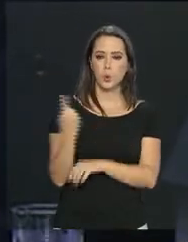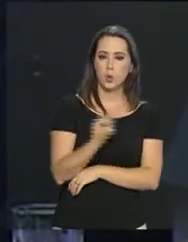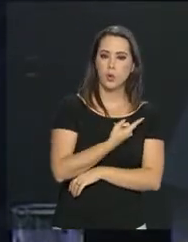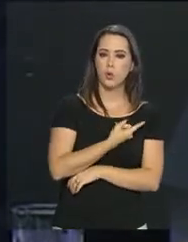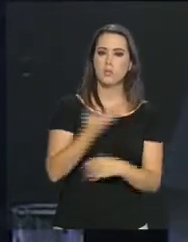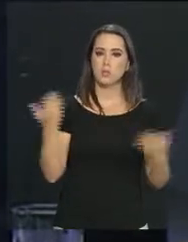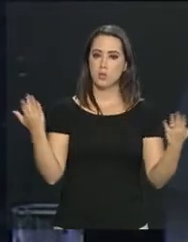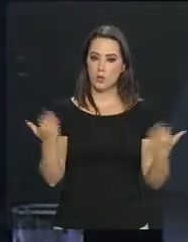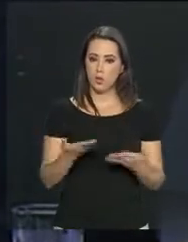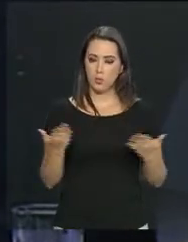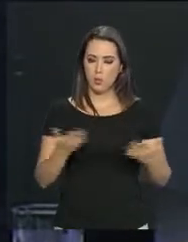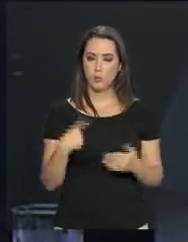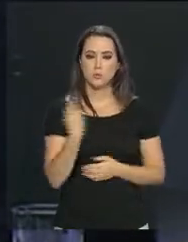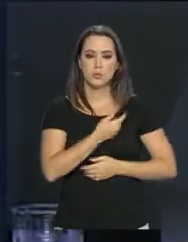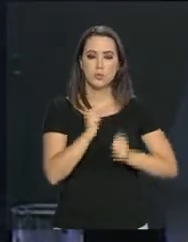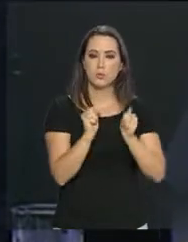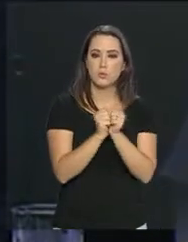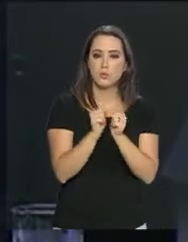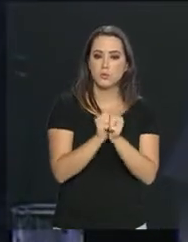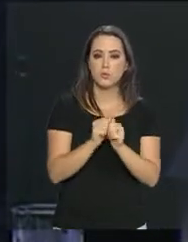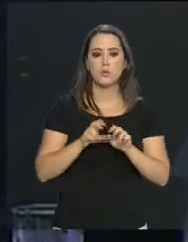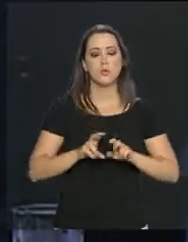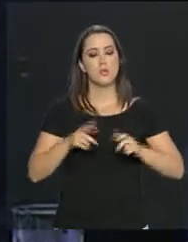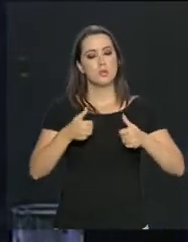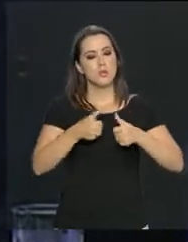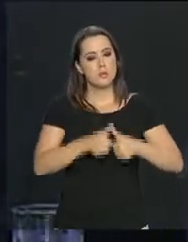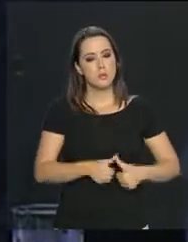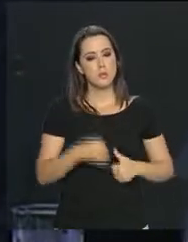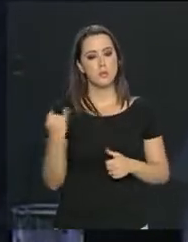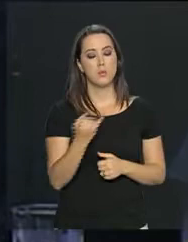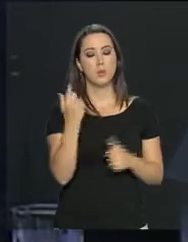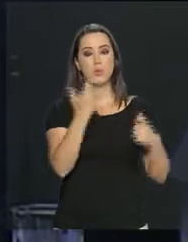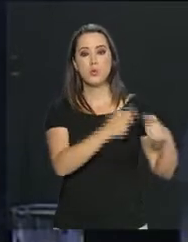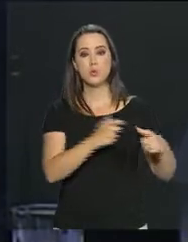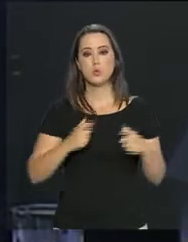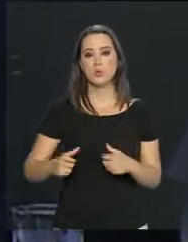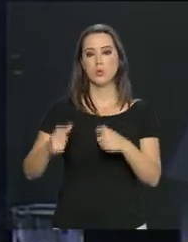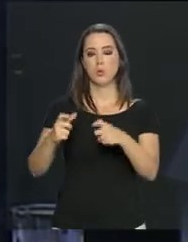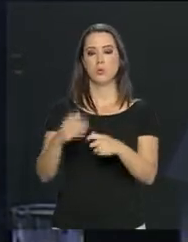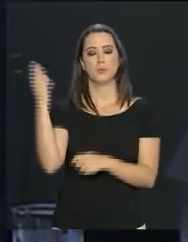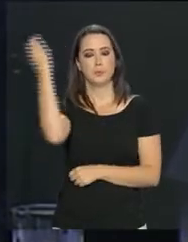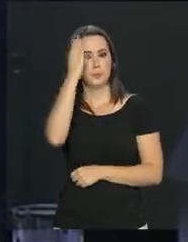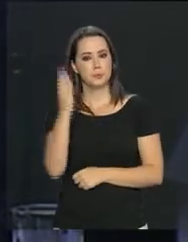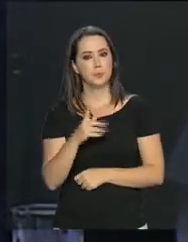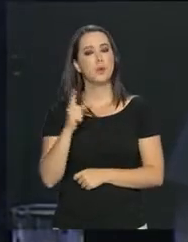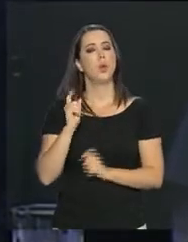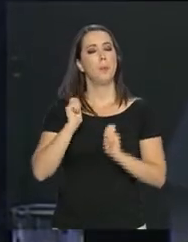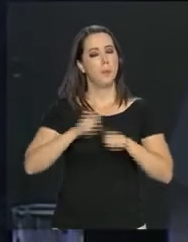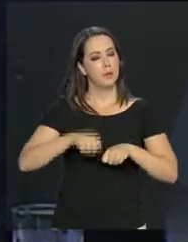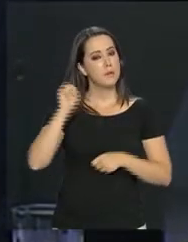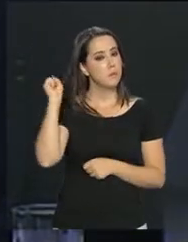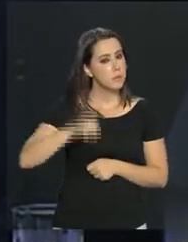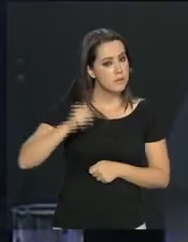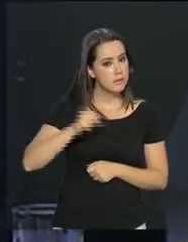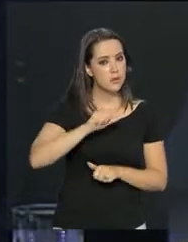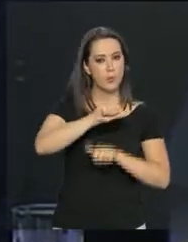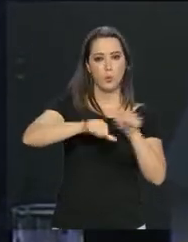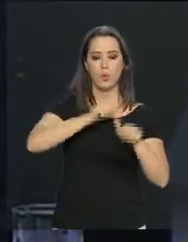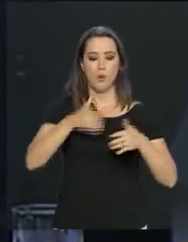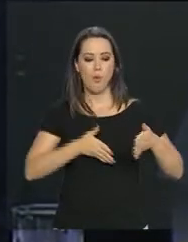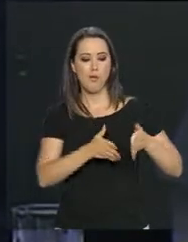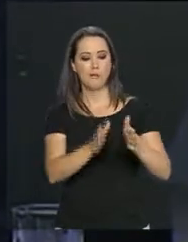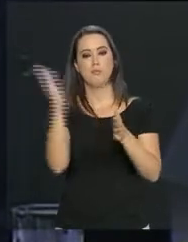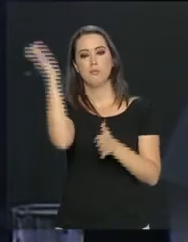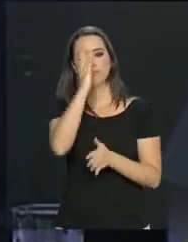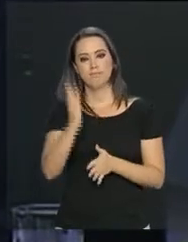estamos aqui ocupando cargos chaves na república podemos sim mudar o destino dessa